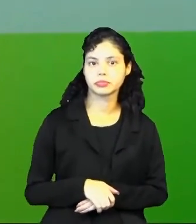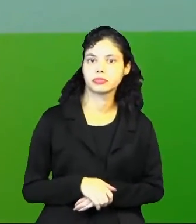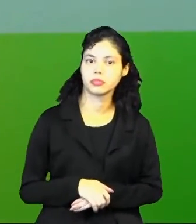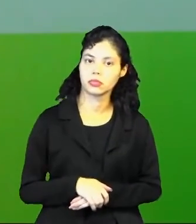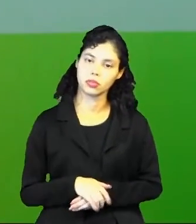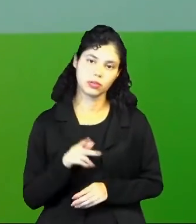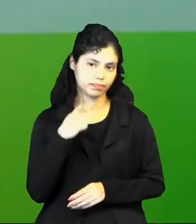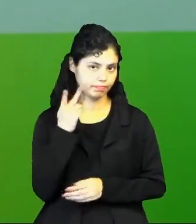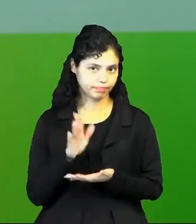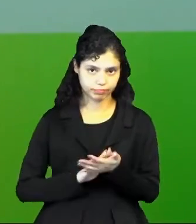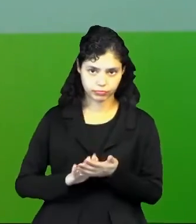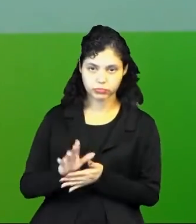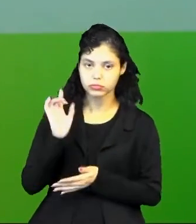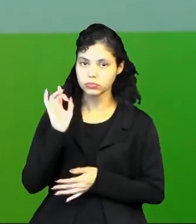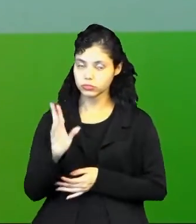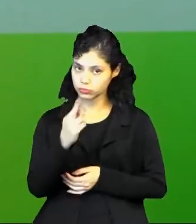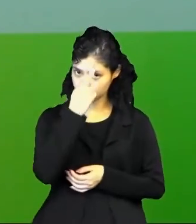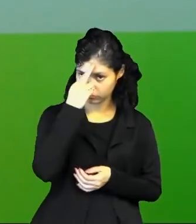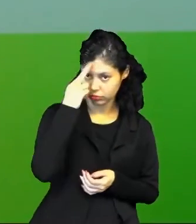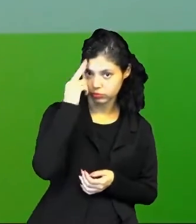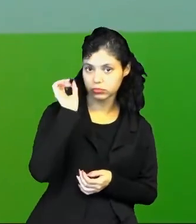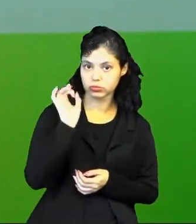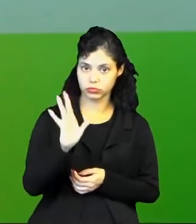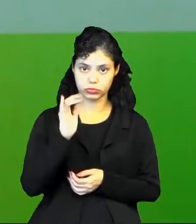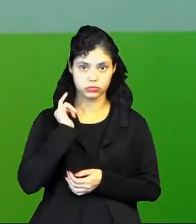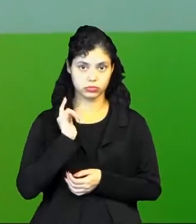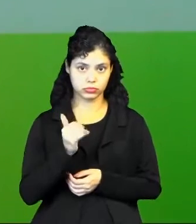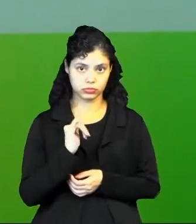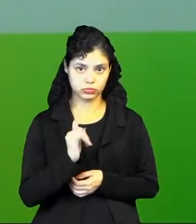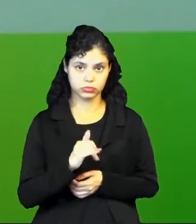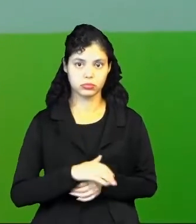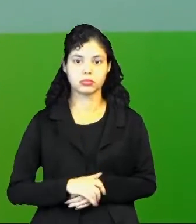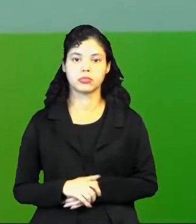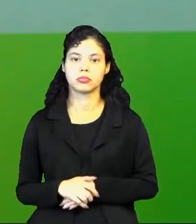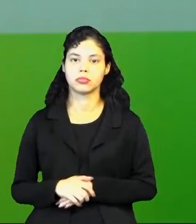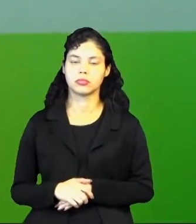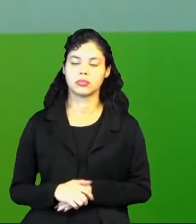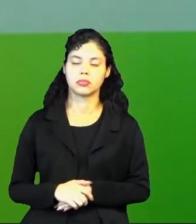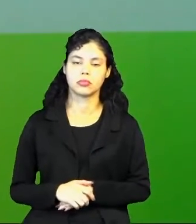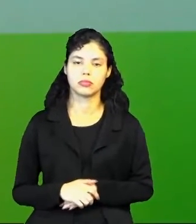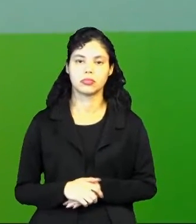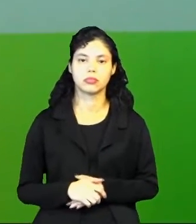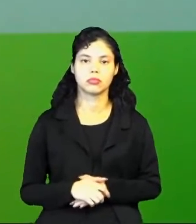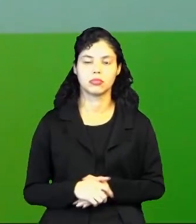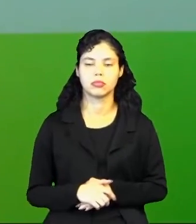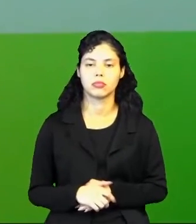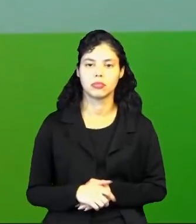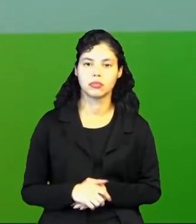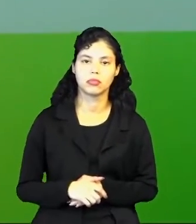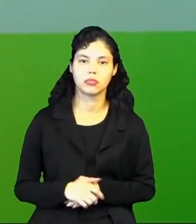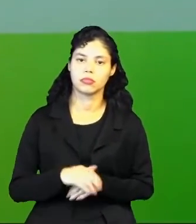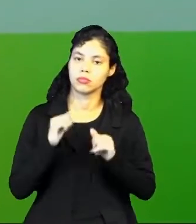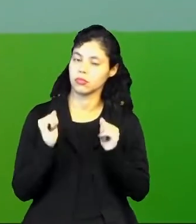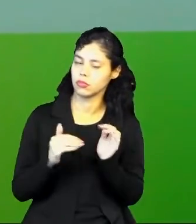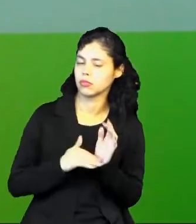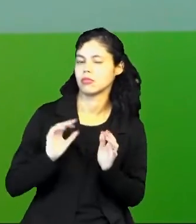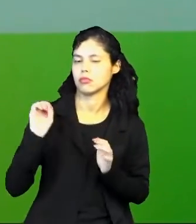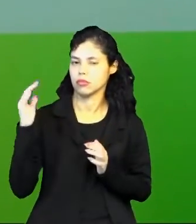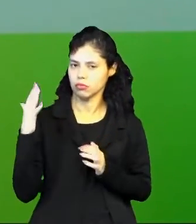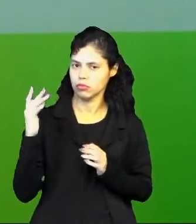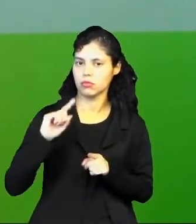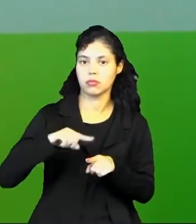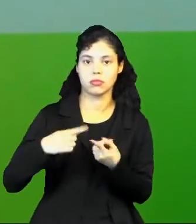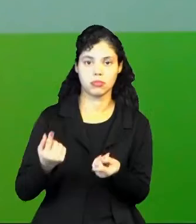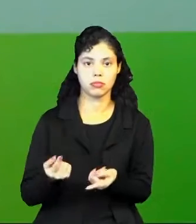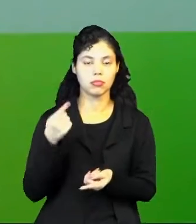narrador personagem, ele só diz que é narrador. Então, ele é um personagem? Não, não necessariamente, né? Ele pode até ser, mas aqui